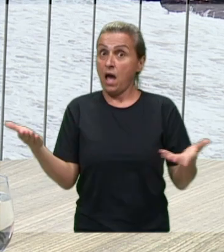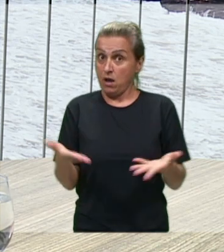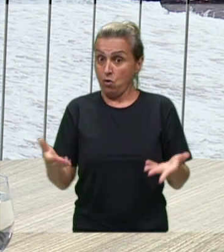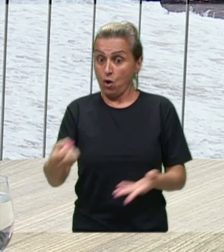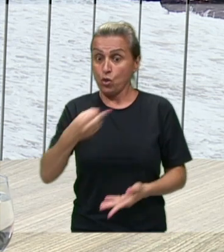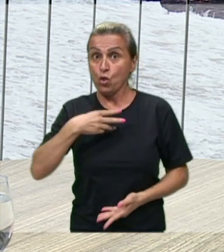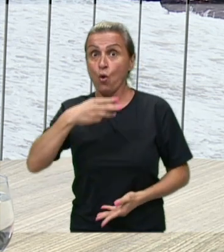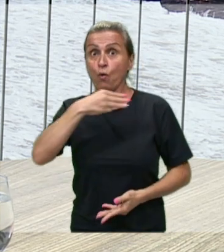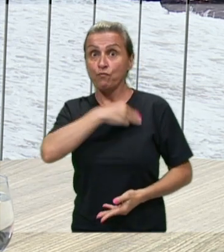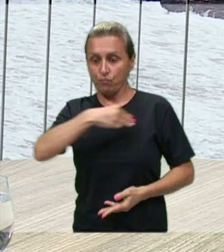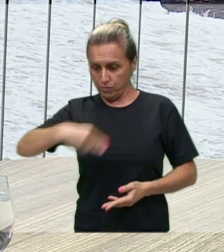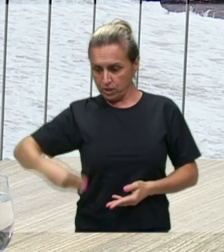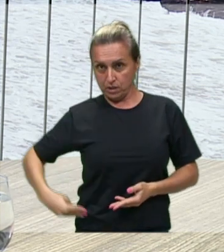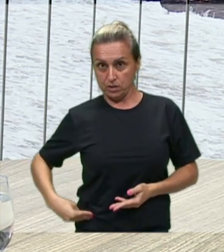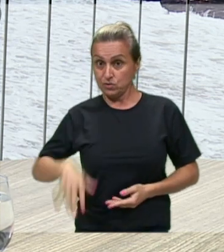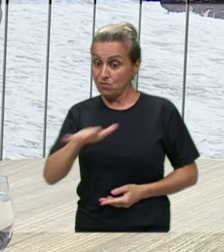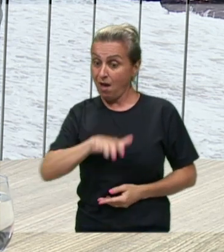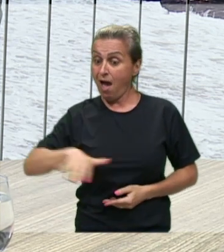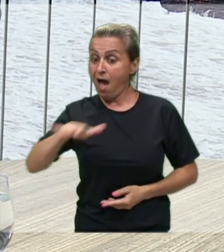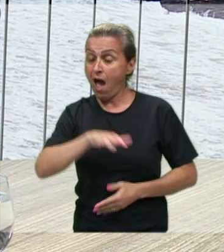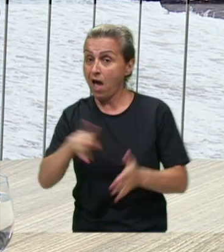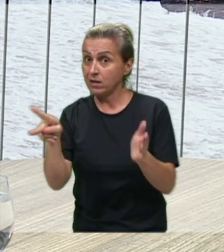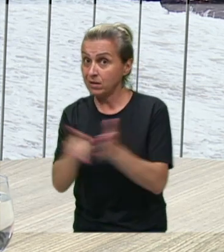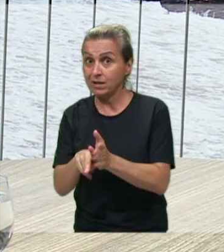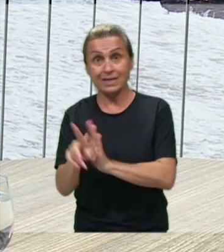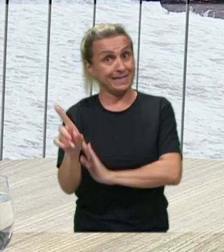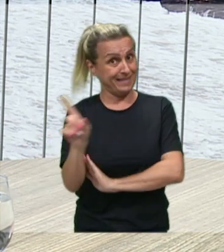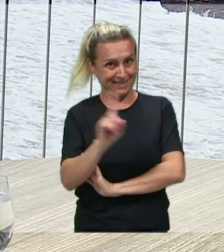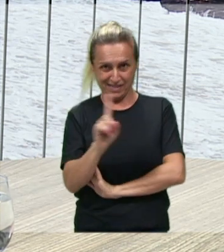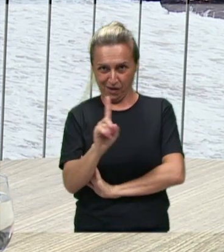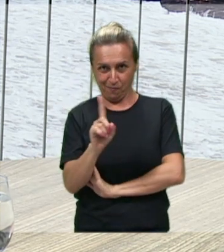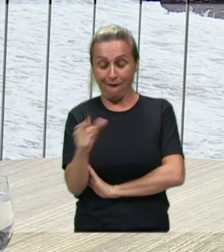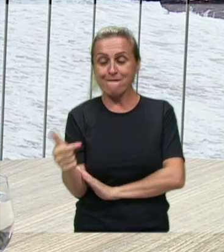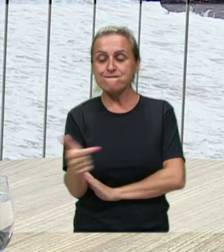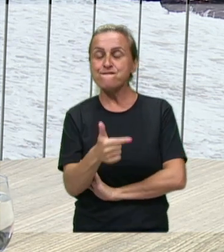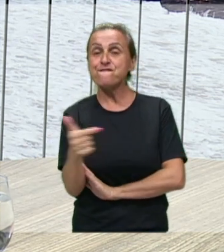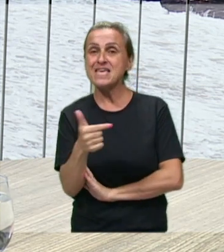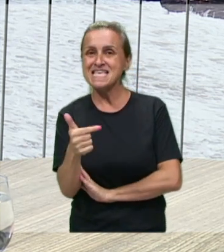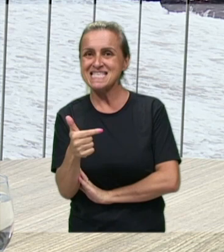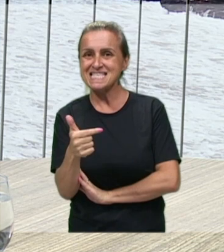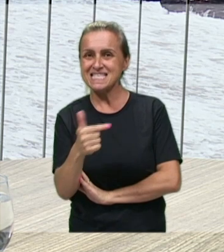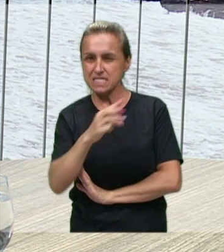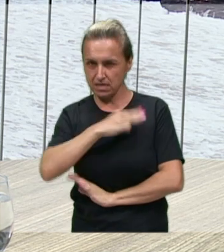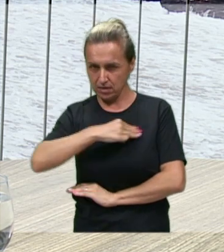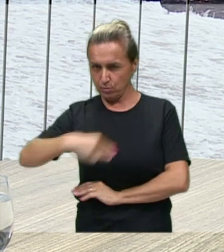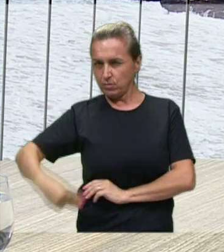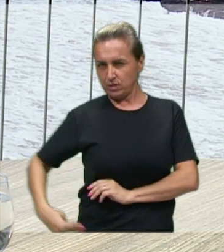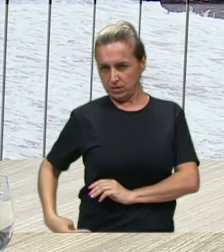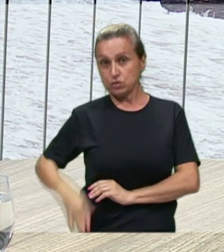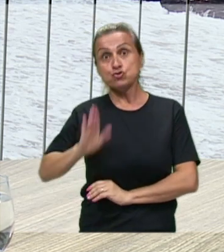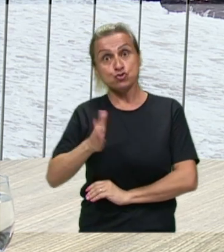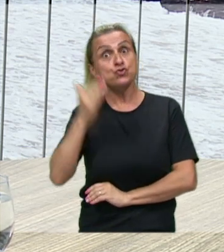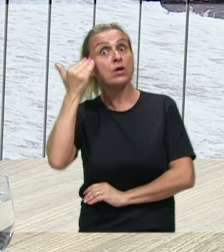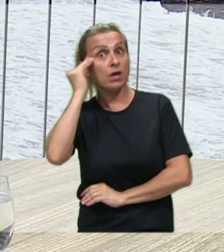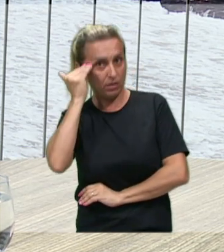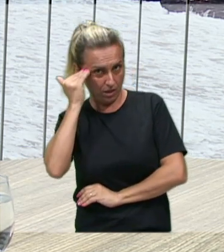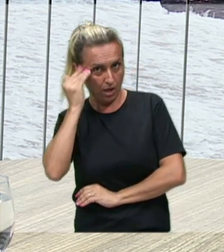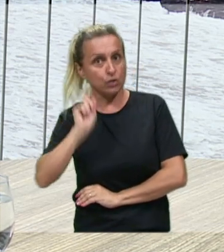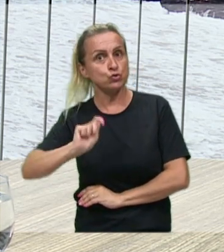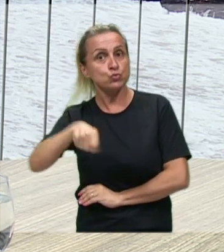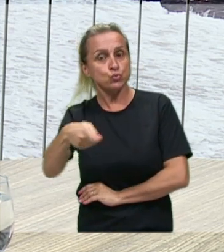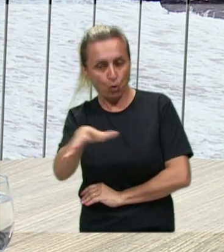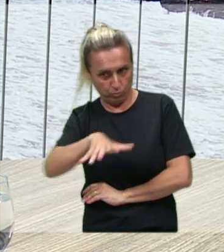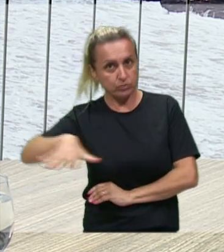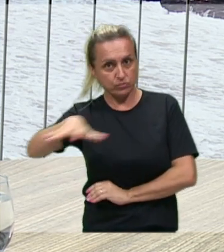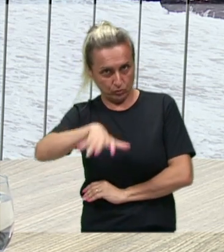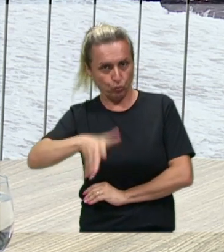área específica. O vice-ministro já é uma pessoa que já entende do setor, trabalhou por alguns